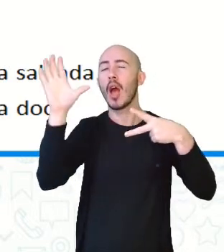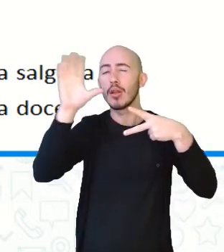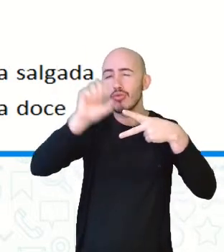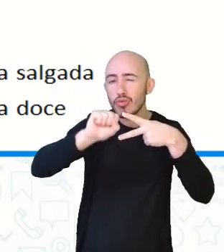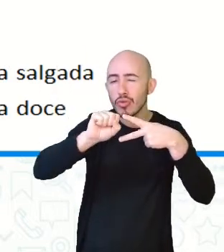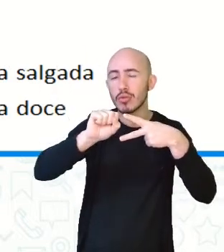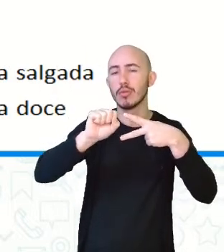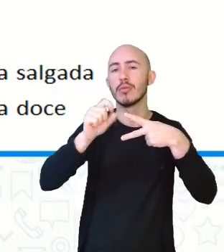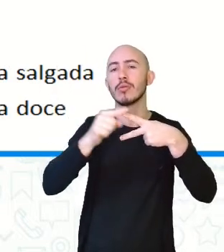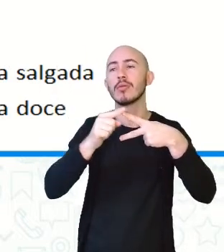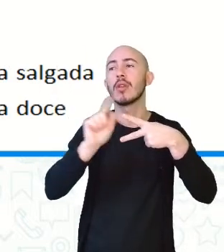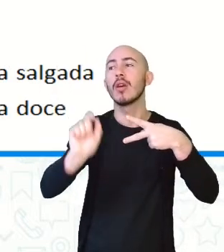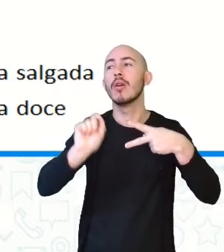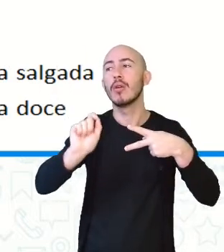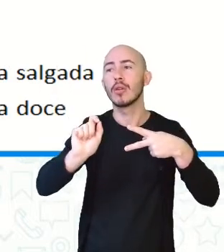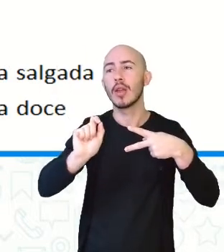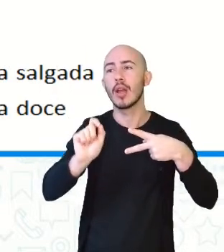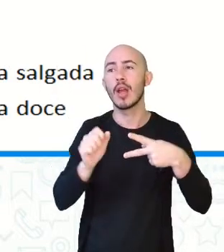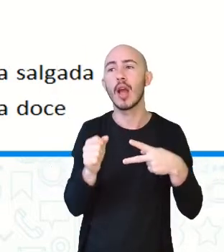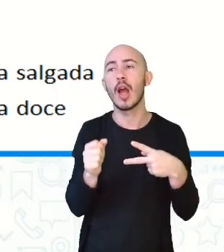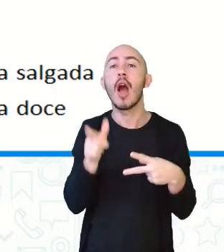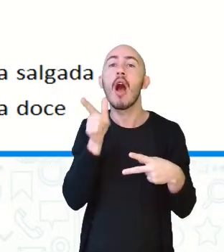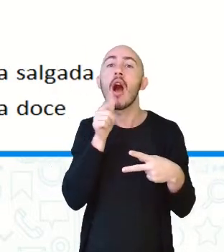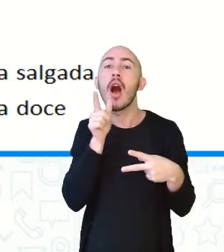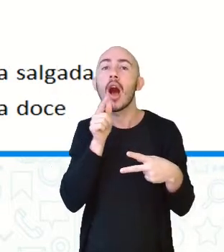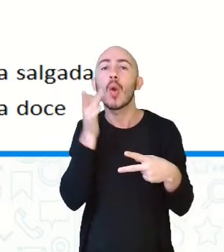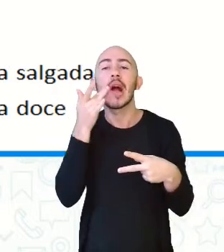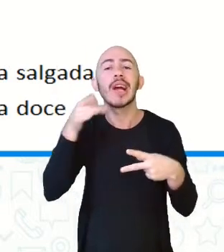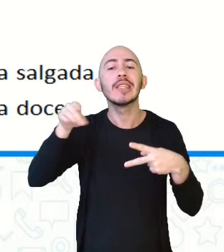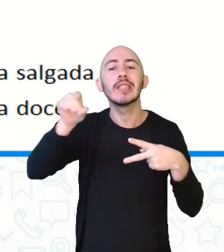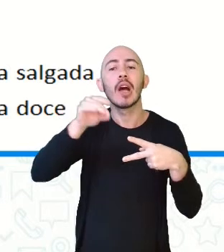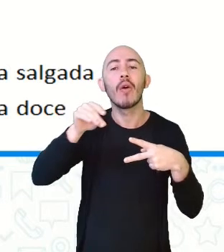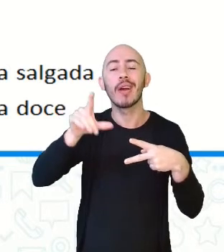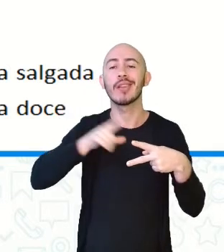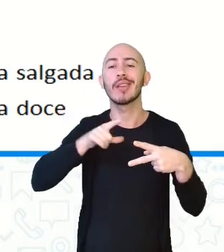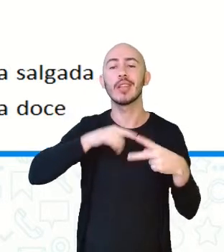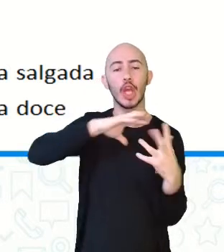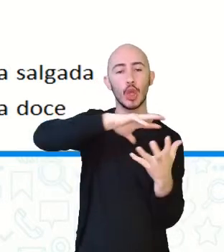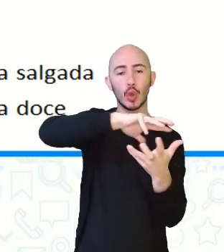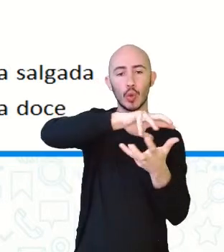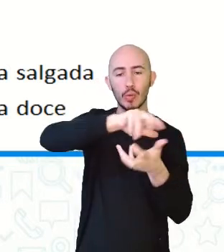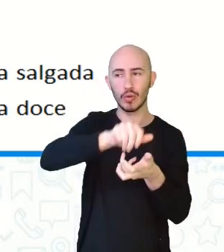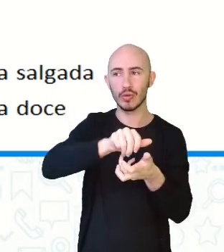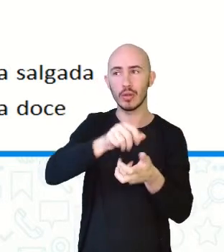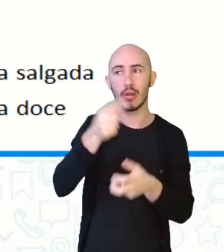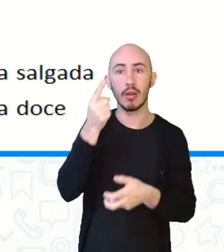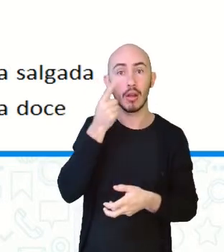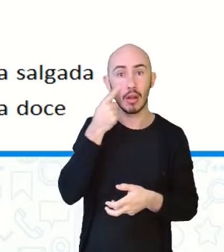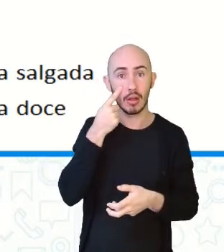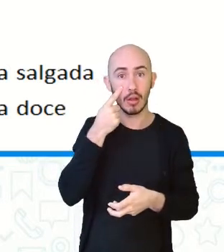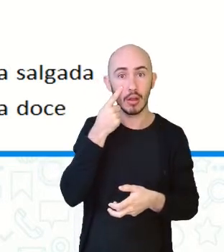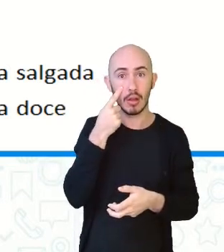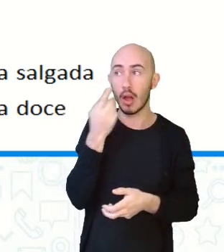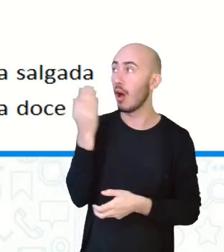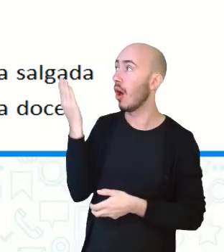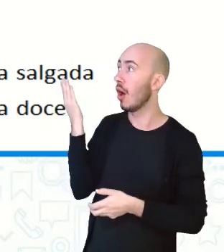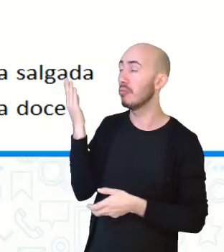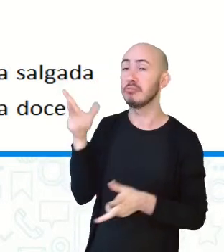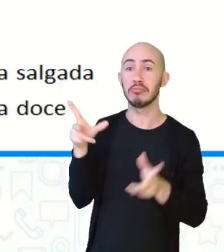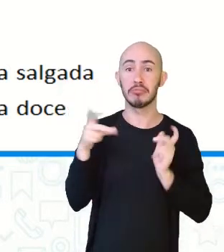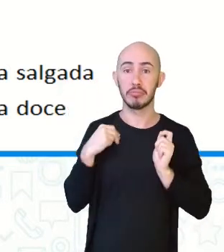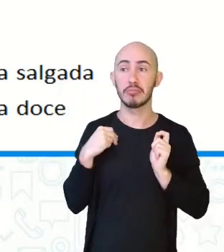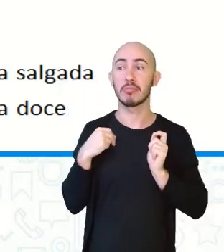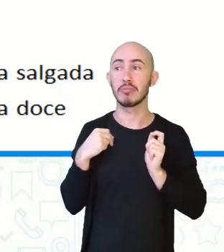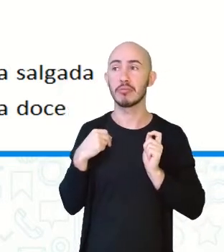legenda? É a quantidade de água salgada na Terra. Você está observando a quantidade de água salgada? E